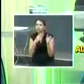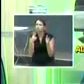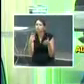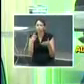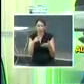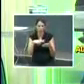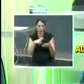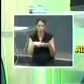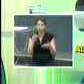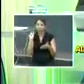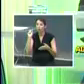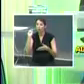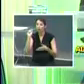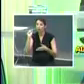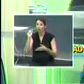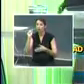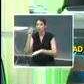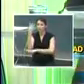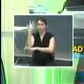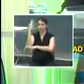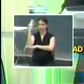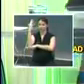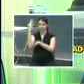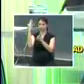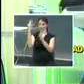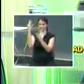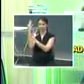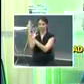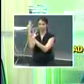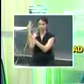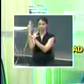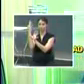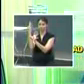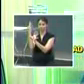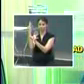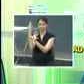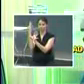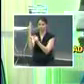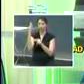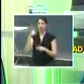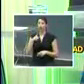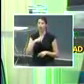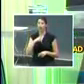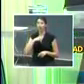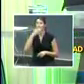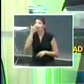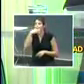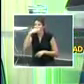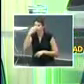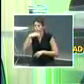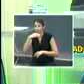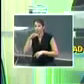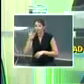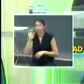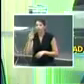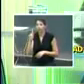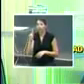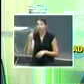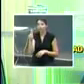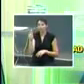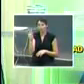todo ramo que em mim dá fruto, não dá fruto, ele corta, mas todo aquele que